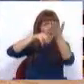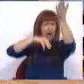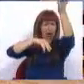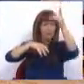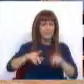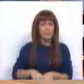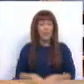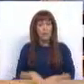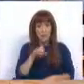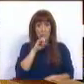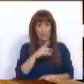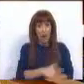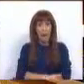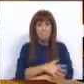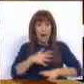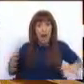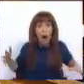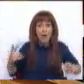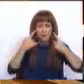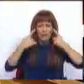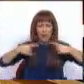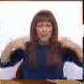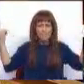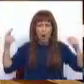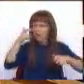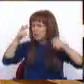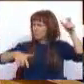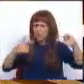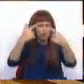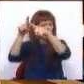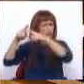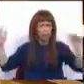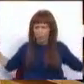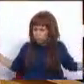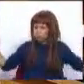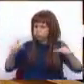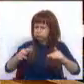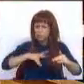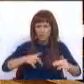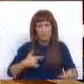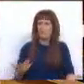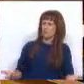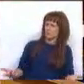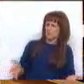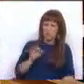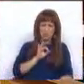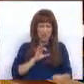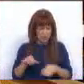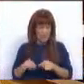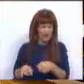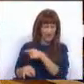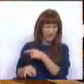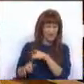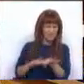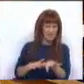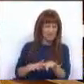tribuna, que foi provavelmente a maior amostra etnográfica do país, era o que mais faltava, que os senhores não aceitassem